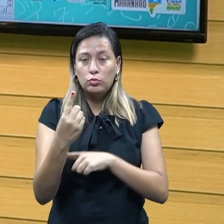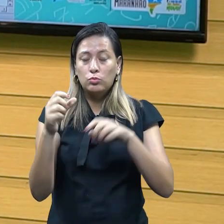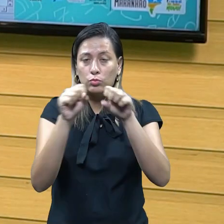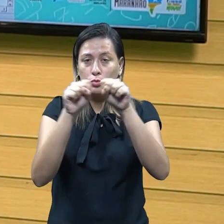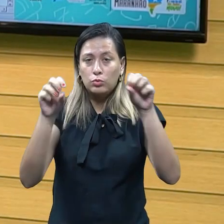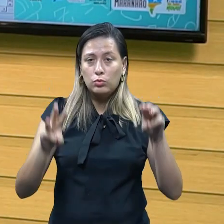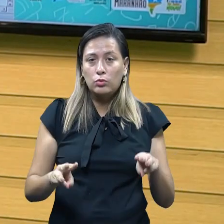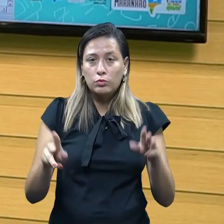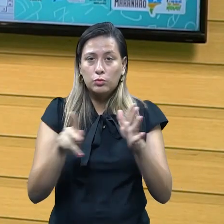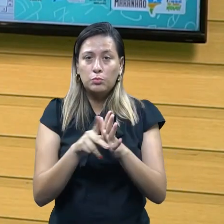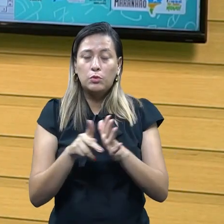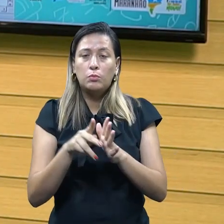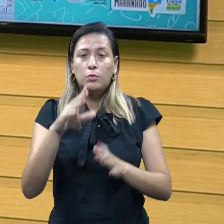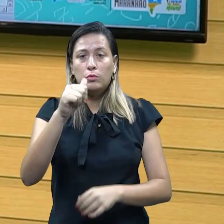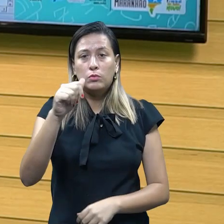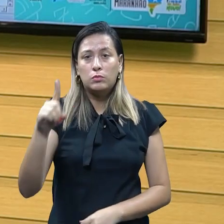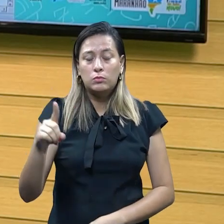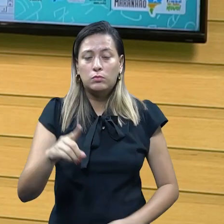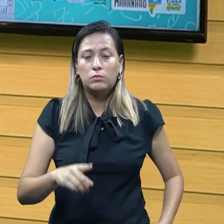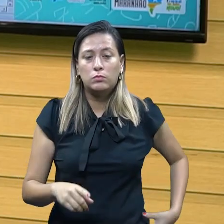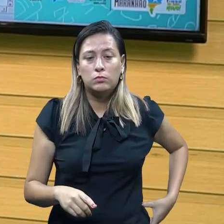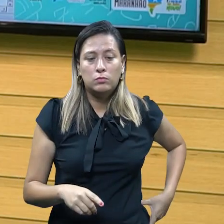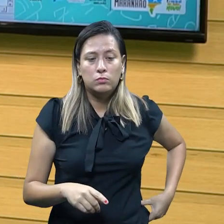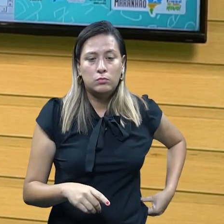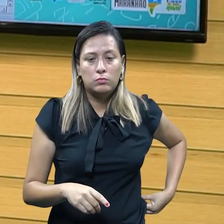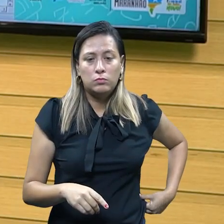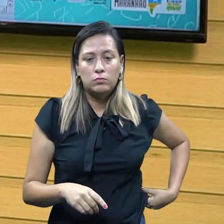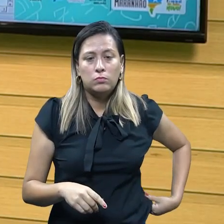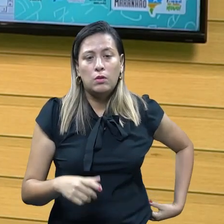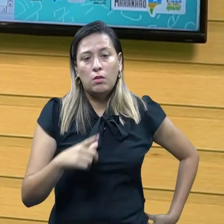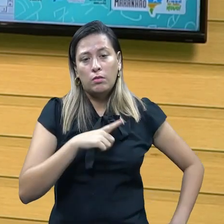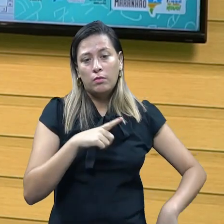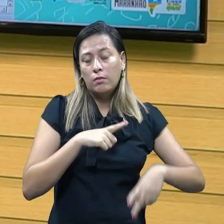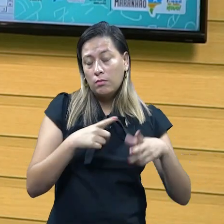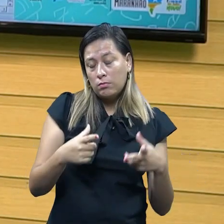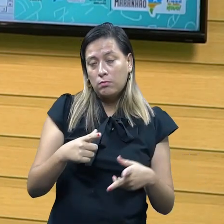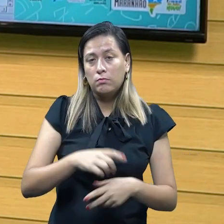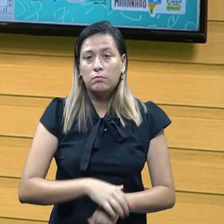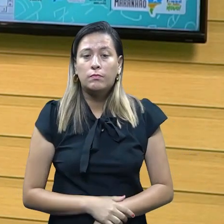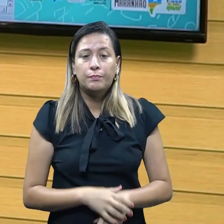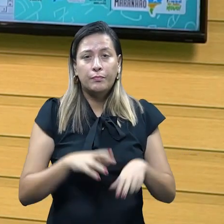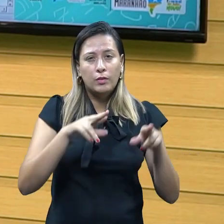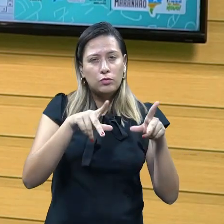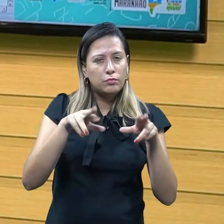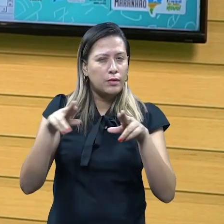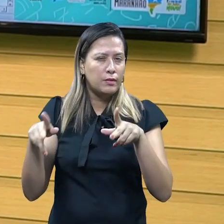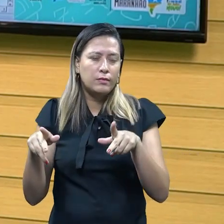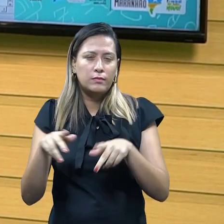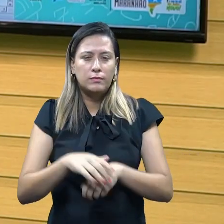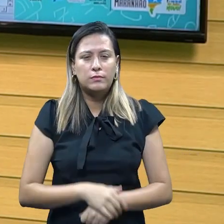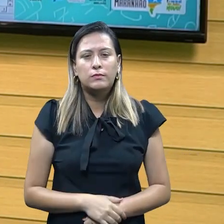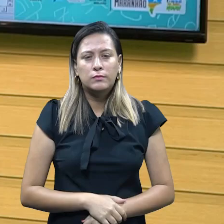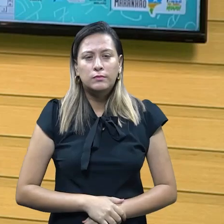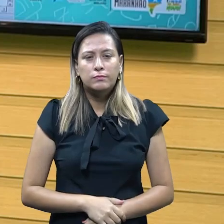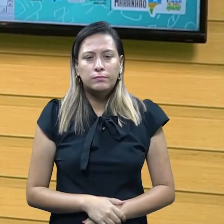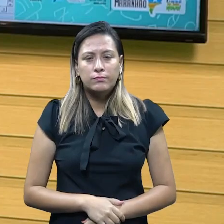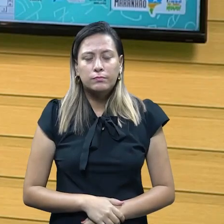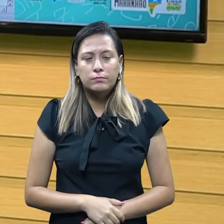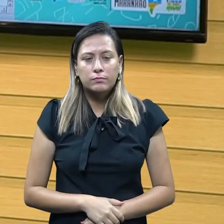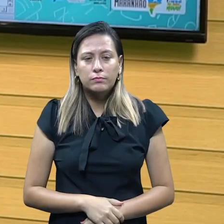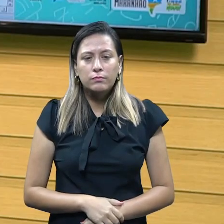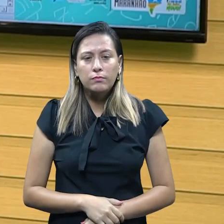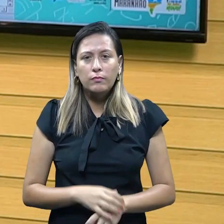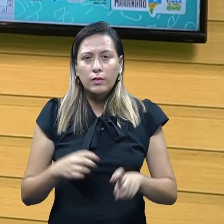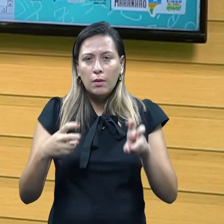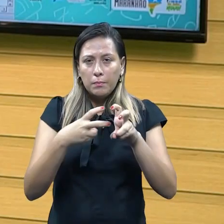CAD. Como eu falei anteriormente, a gente tem diferentes aplicativos, diferentes softwares CAD que pode